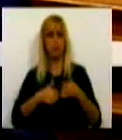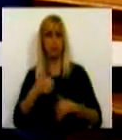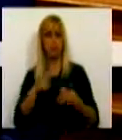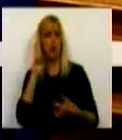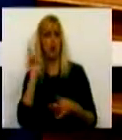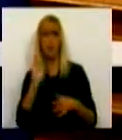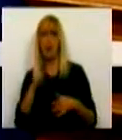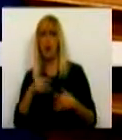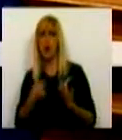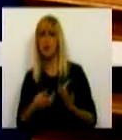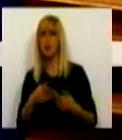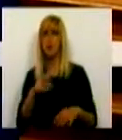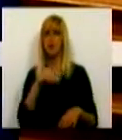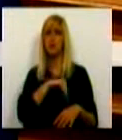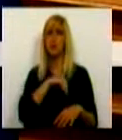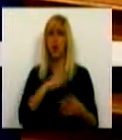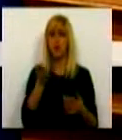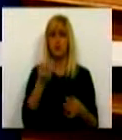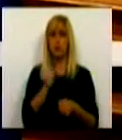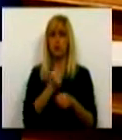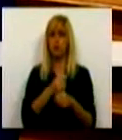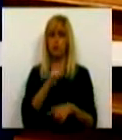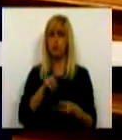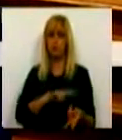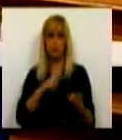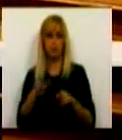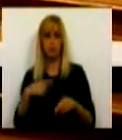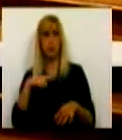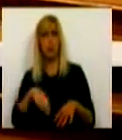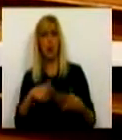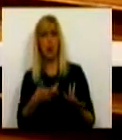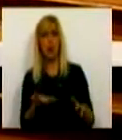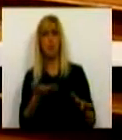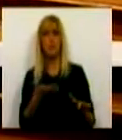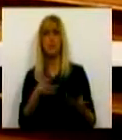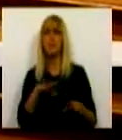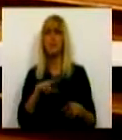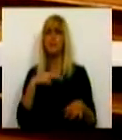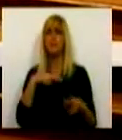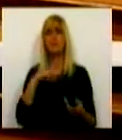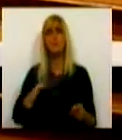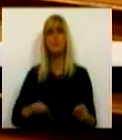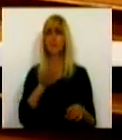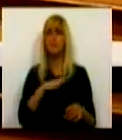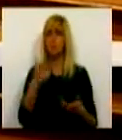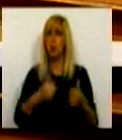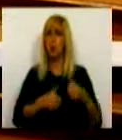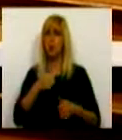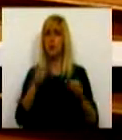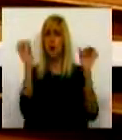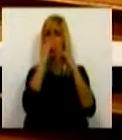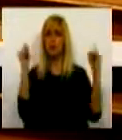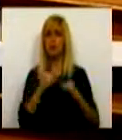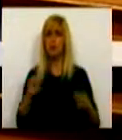desvalorização interna dos salários e dos direitos laborais, transformando Portugal num país que competia internacionalmente por pagar